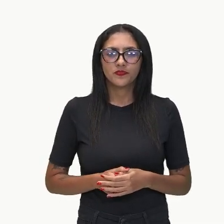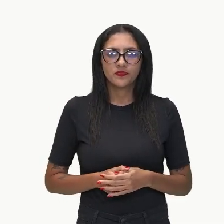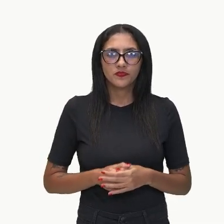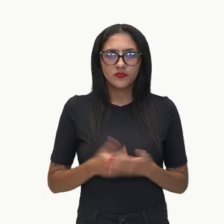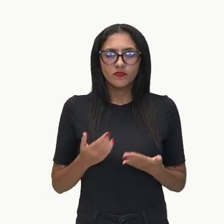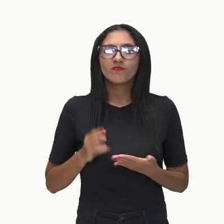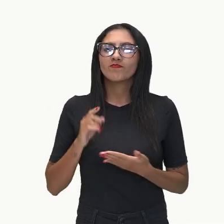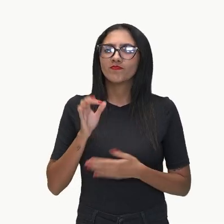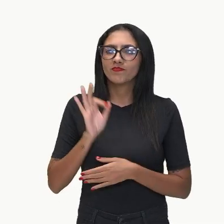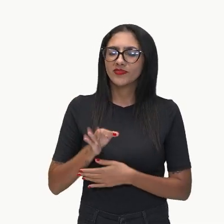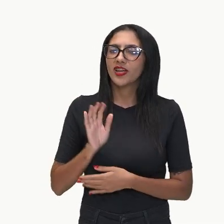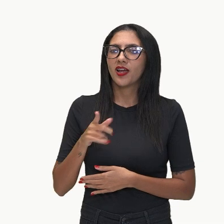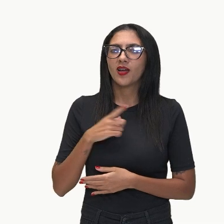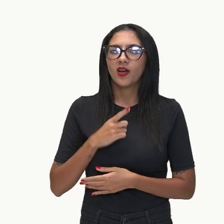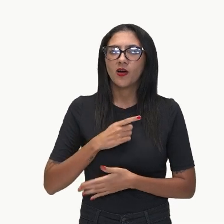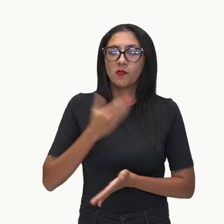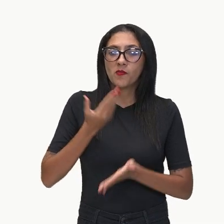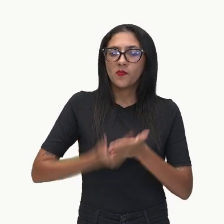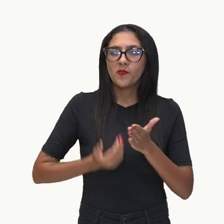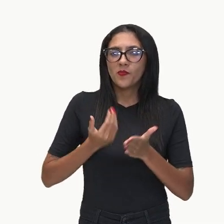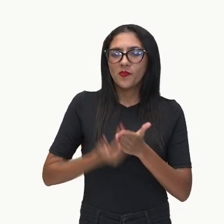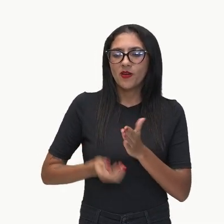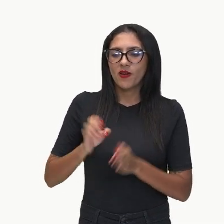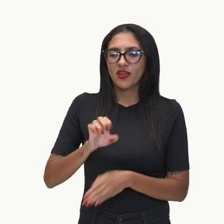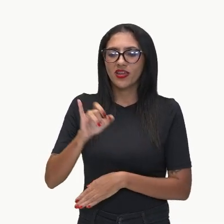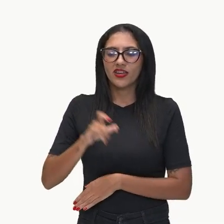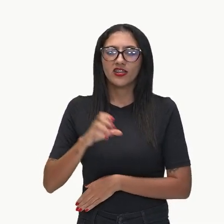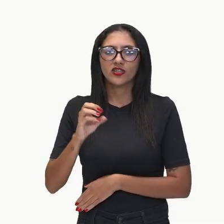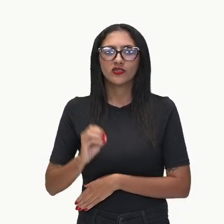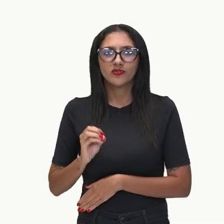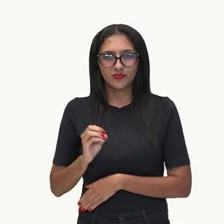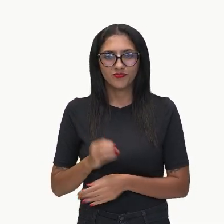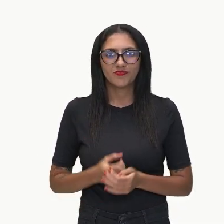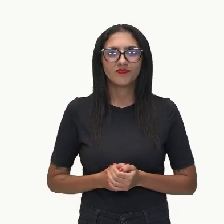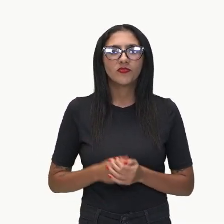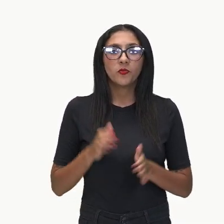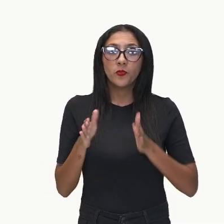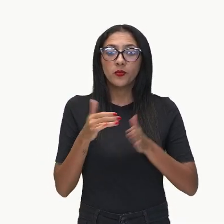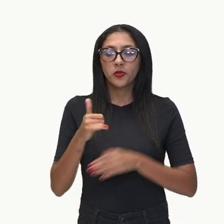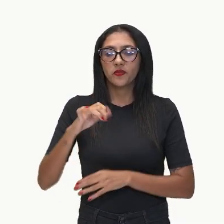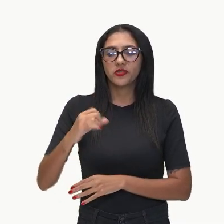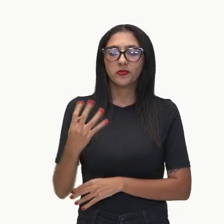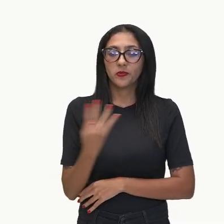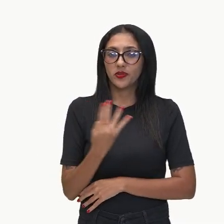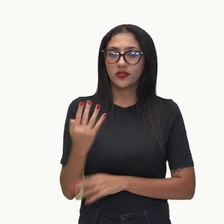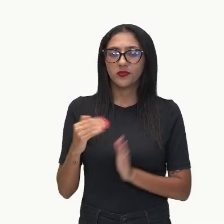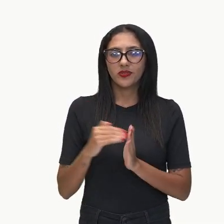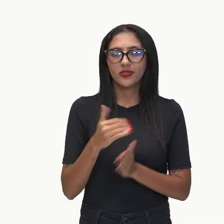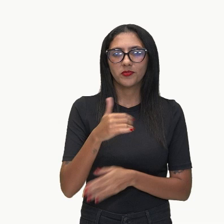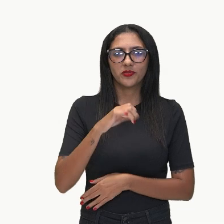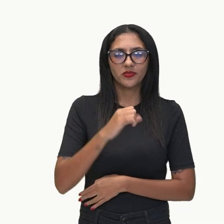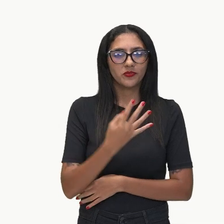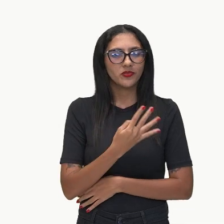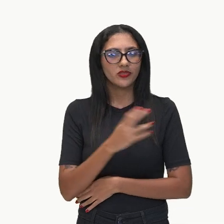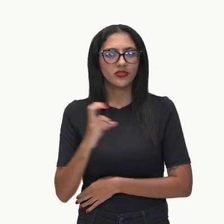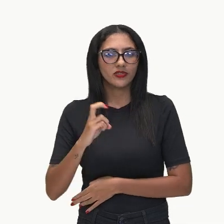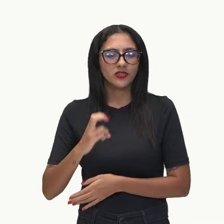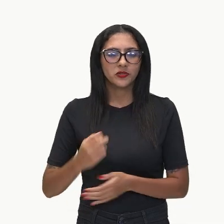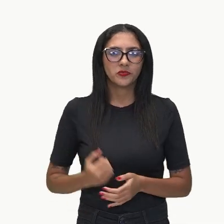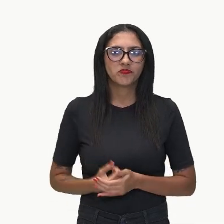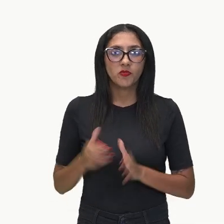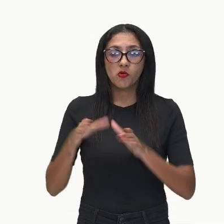foi exatamente a derrota do eixo, que se deu ali entre 1944 e 1945, quando o